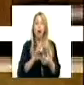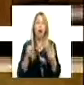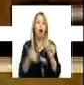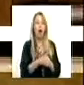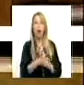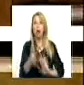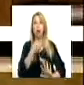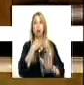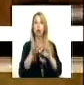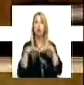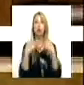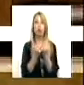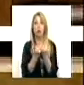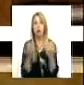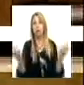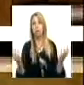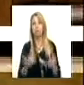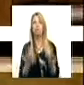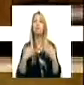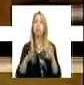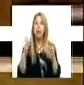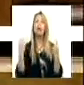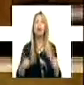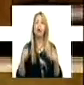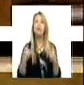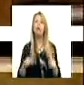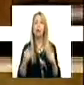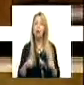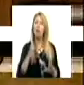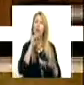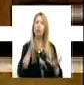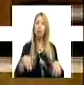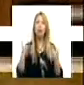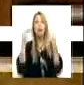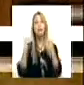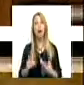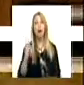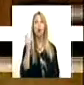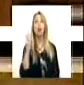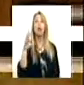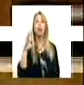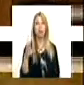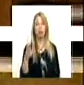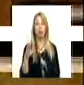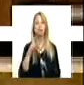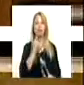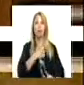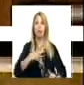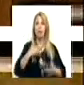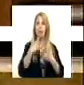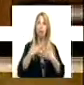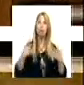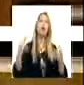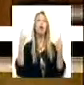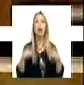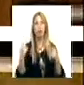alterar o estrangulamento social que impunham, mas havia sempre margem para baixar o IRC para as grandes empresas, havia